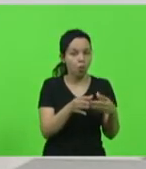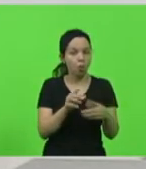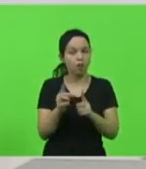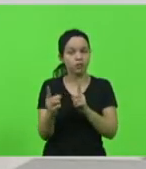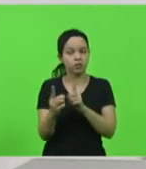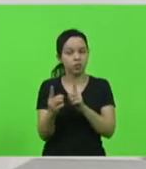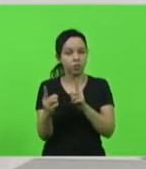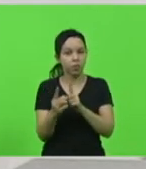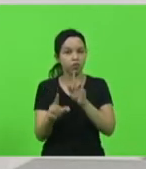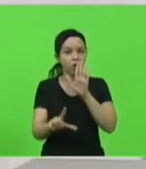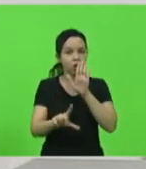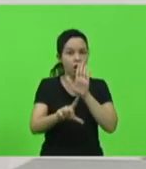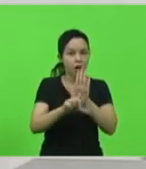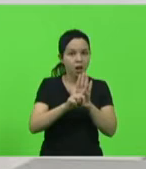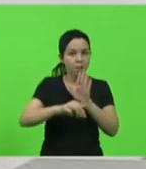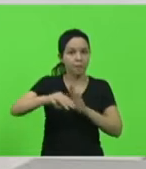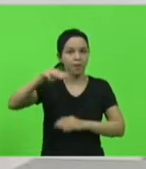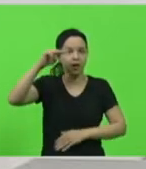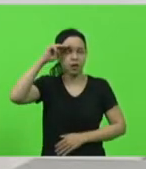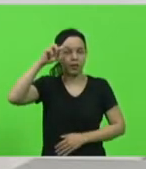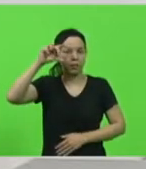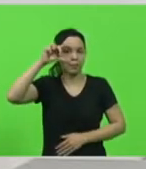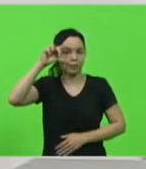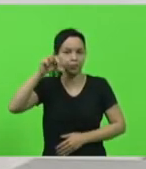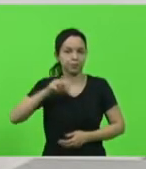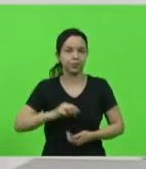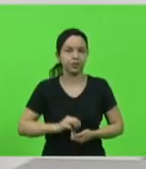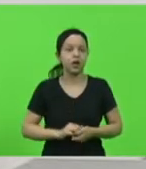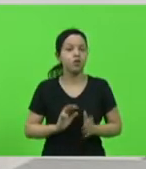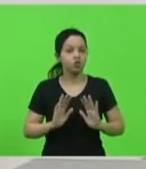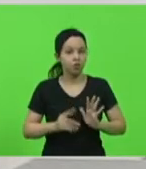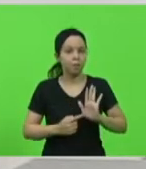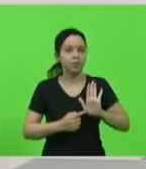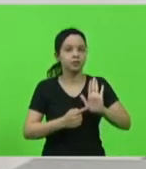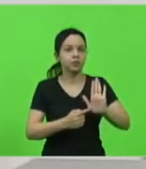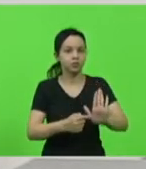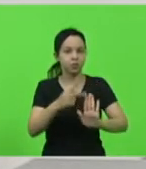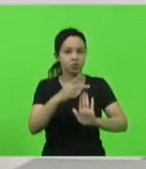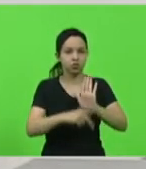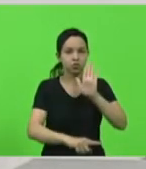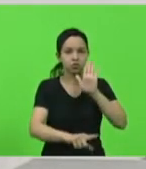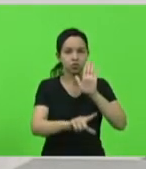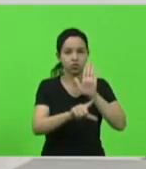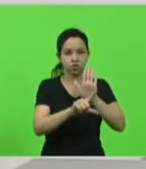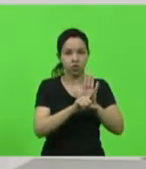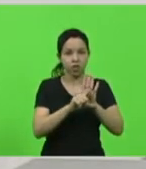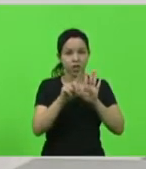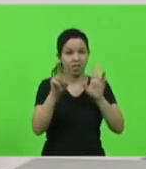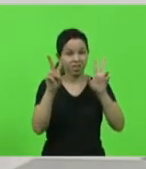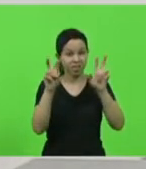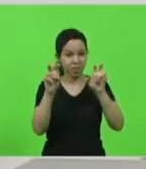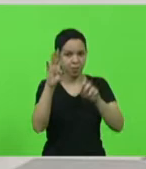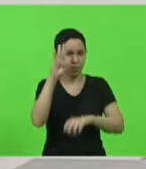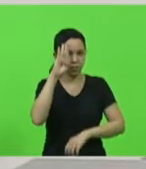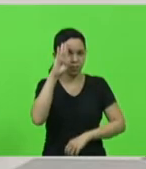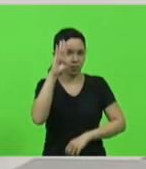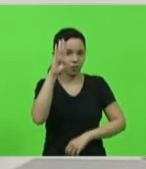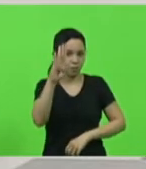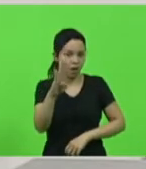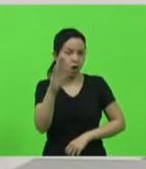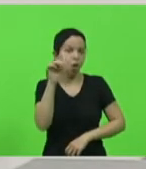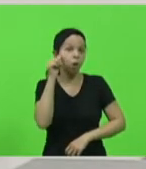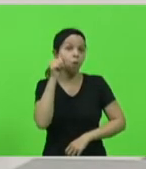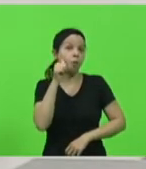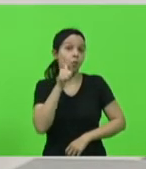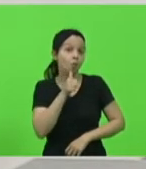Penha. Foram apresentados projetos de lei como tema principal a questão da mulher, projetos como